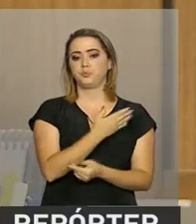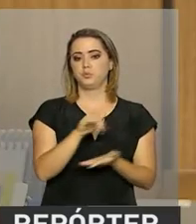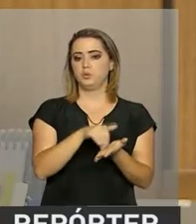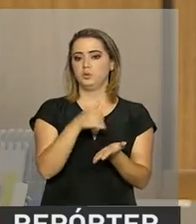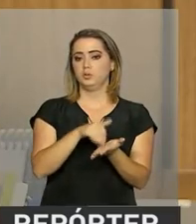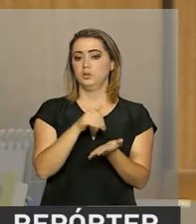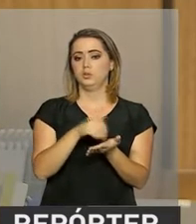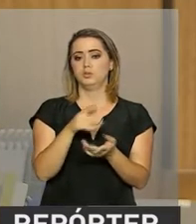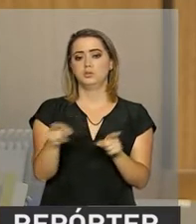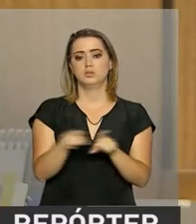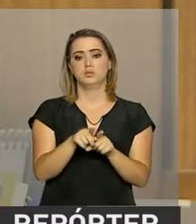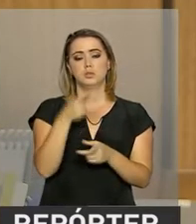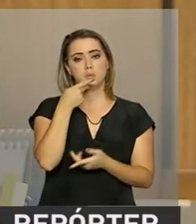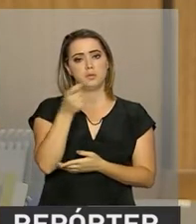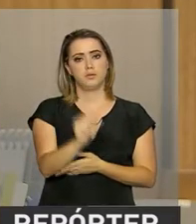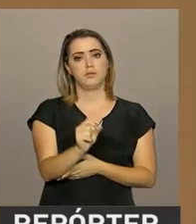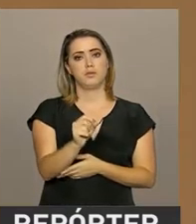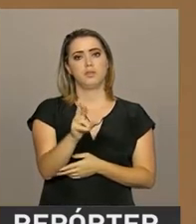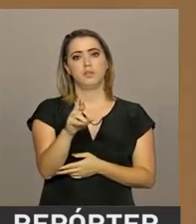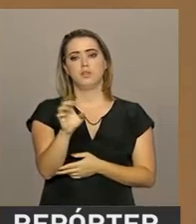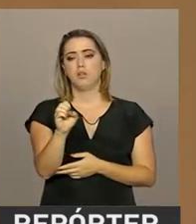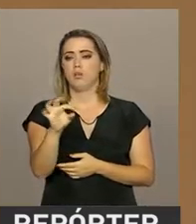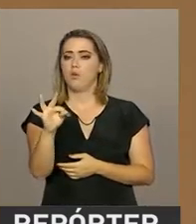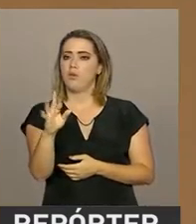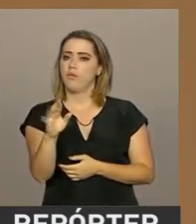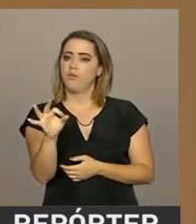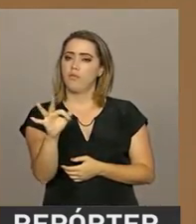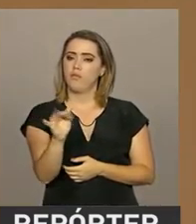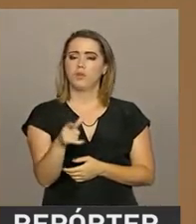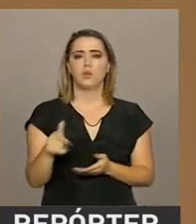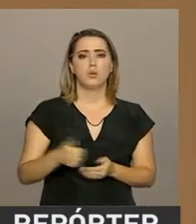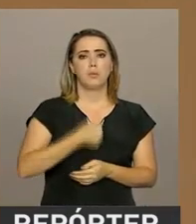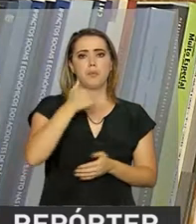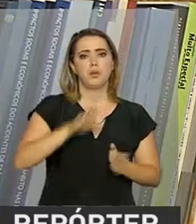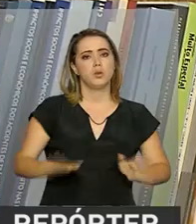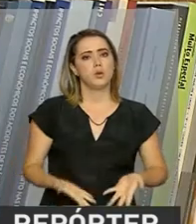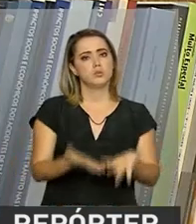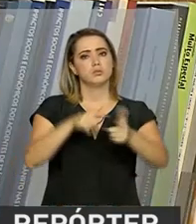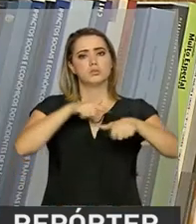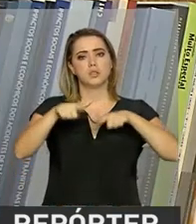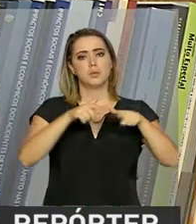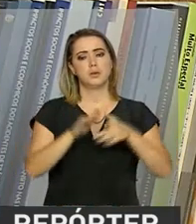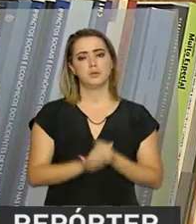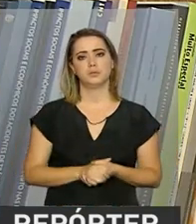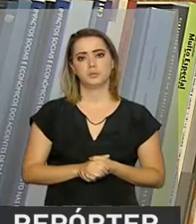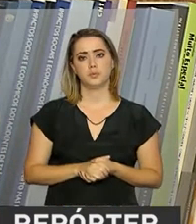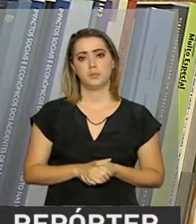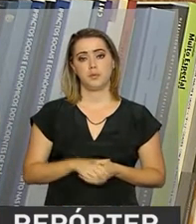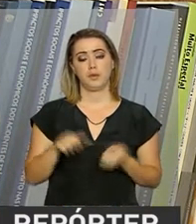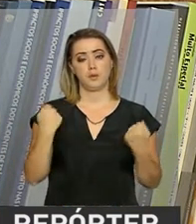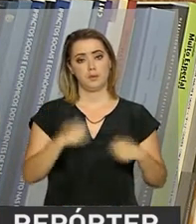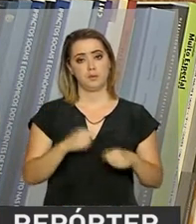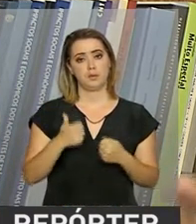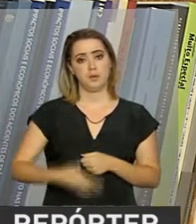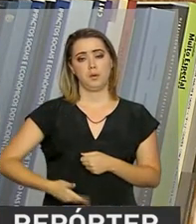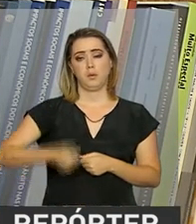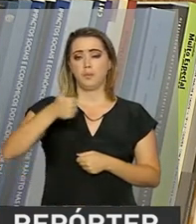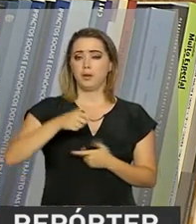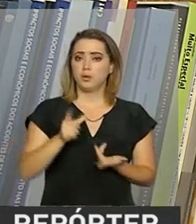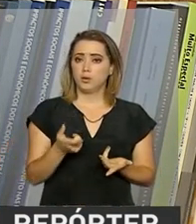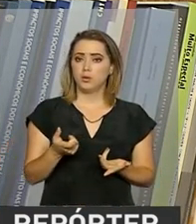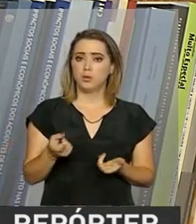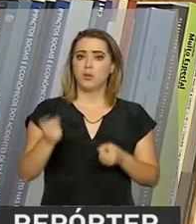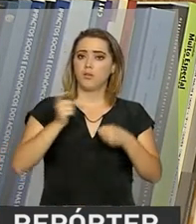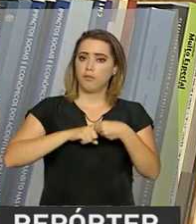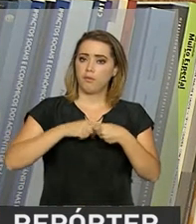Roberto Generoso também afirma que o Refrota vai ajudar a gerar empregos. Para melhorar o transporte de passageiros, você